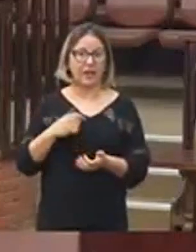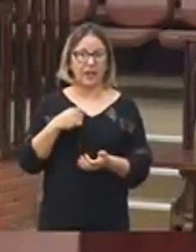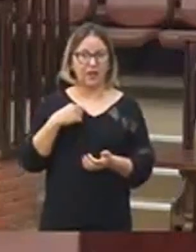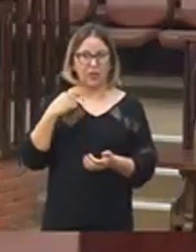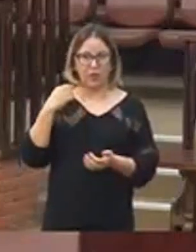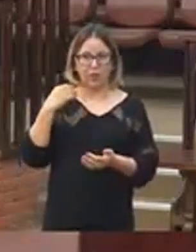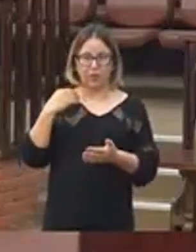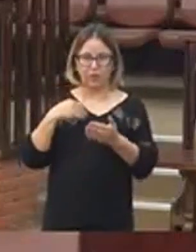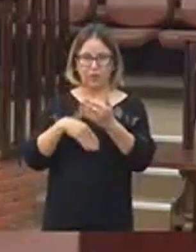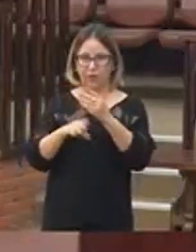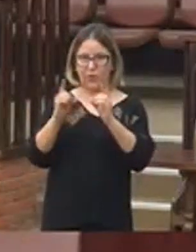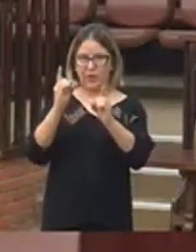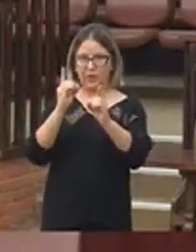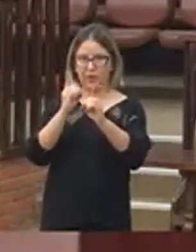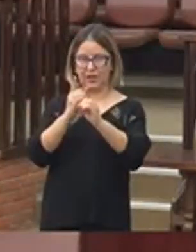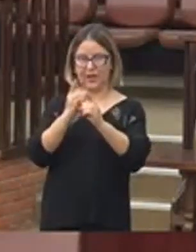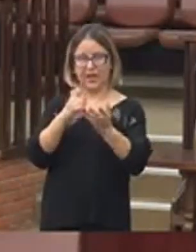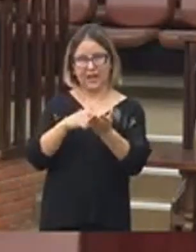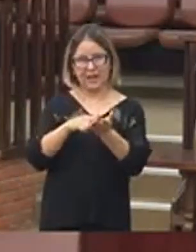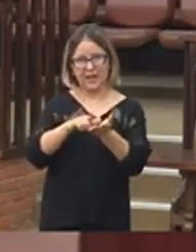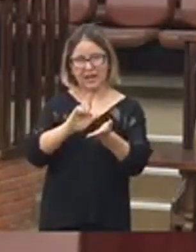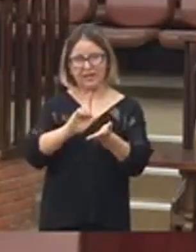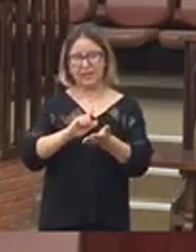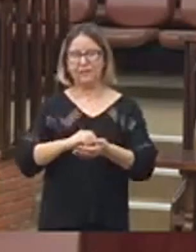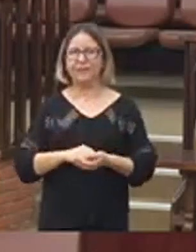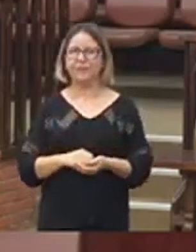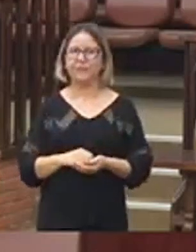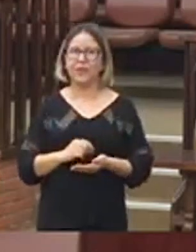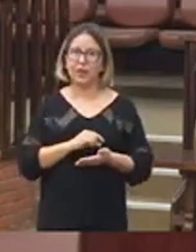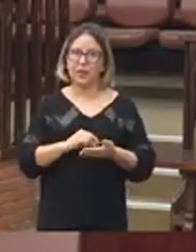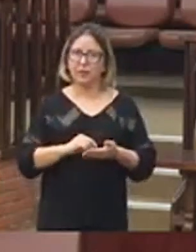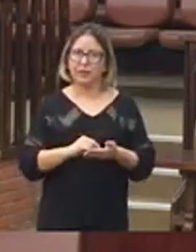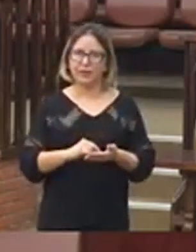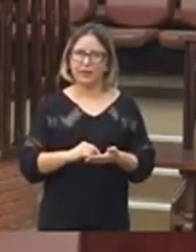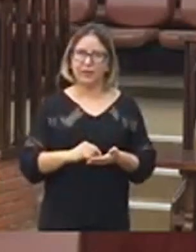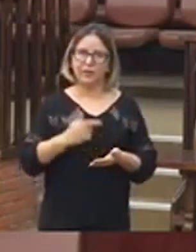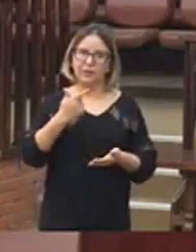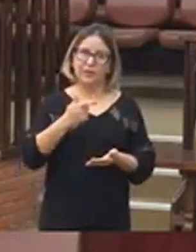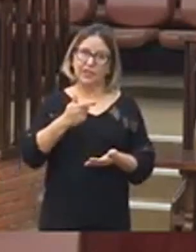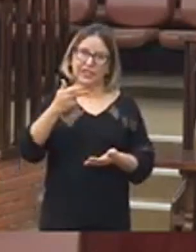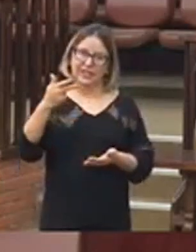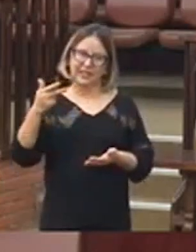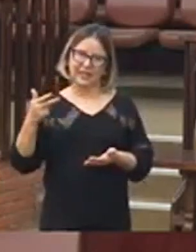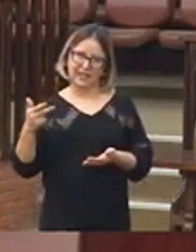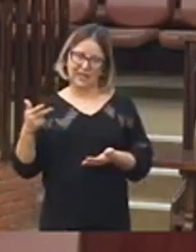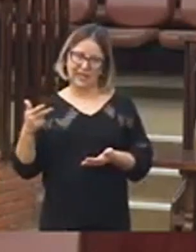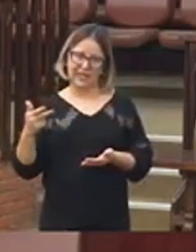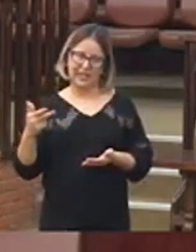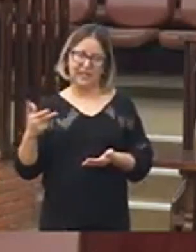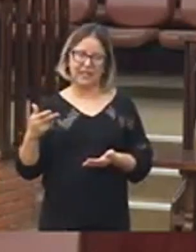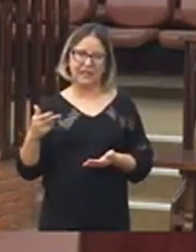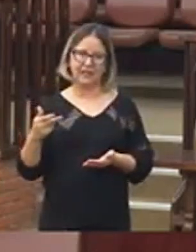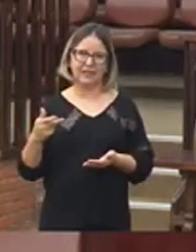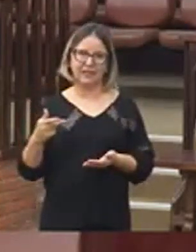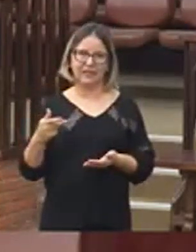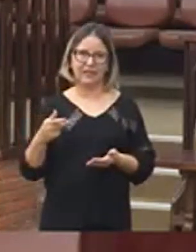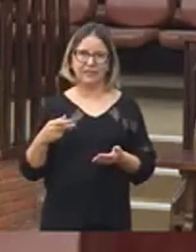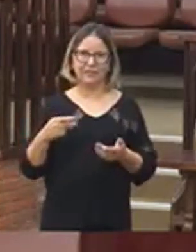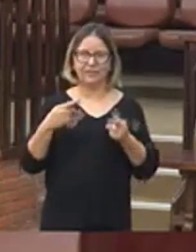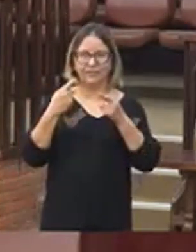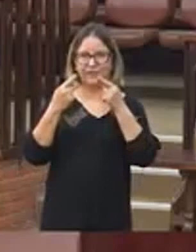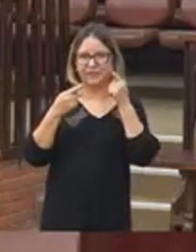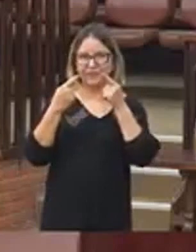Lázaro. E se você olhar no versículo 23 ainda, no versículo 23, nós temos